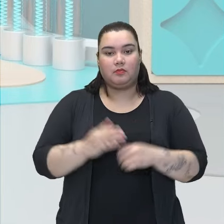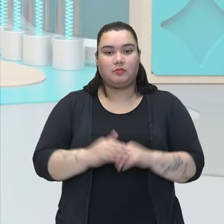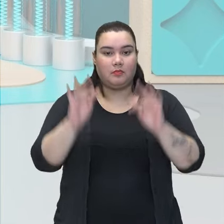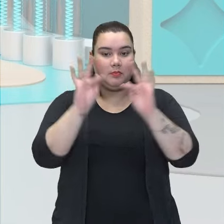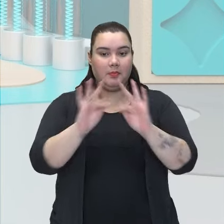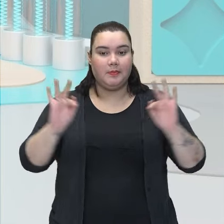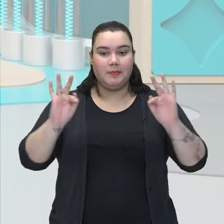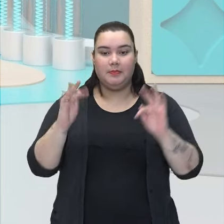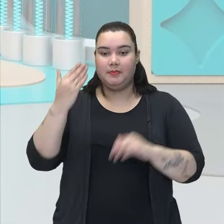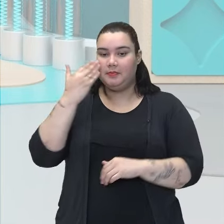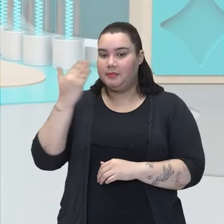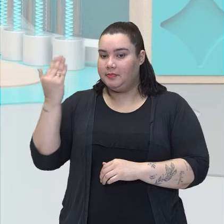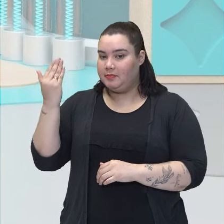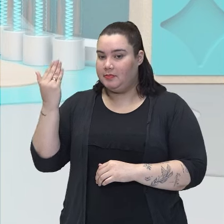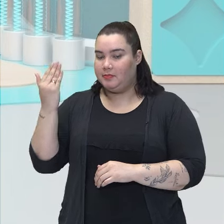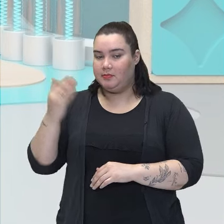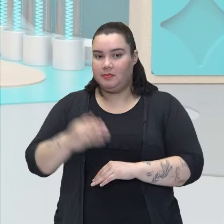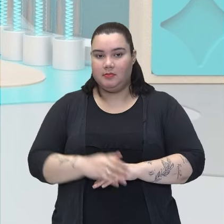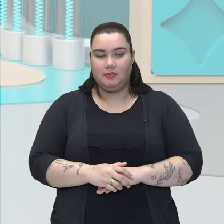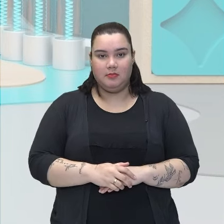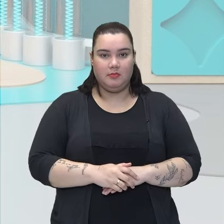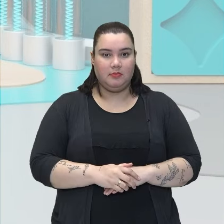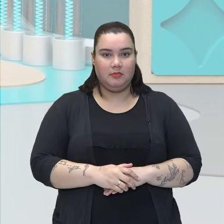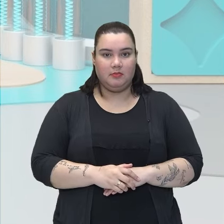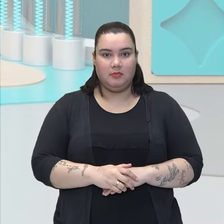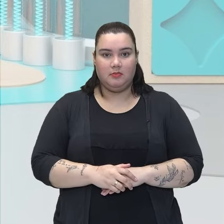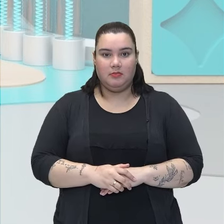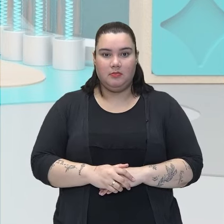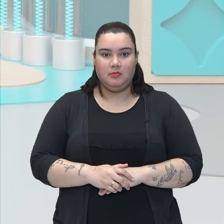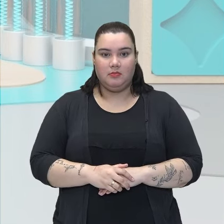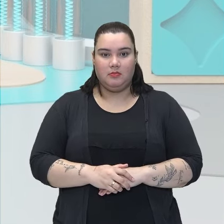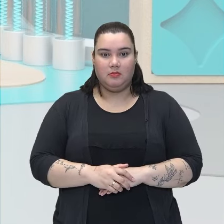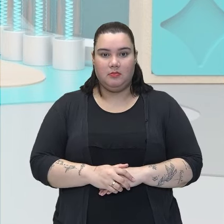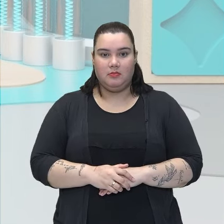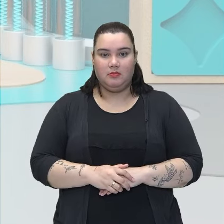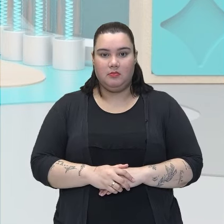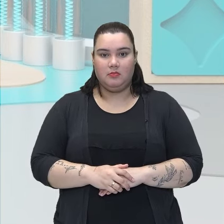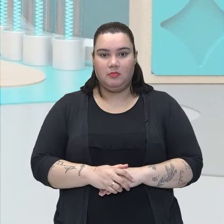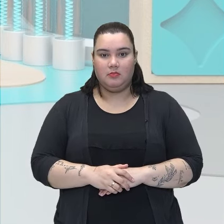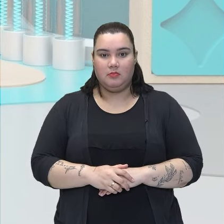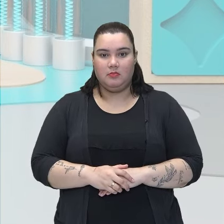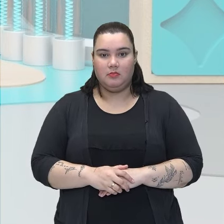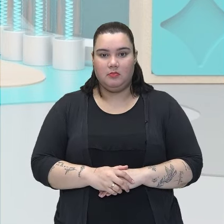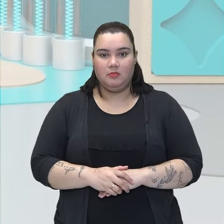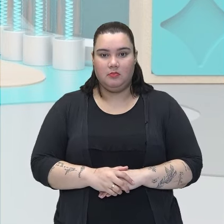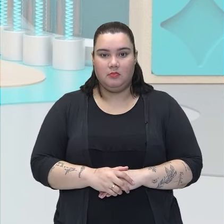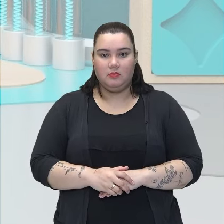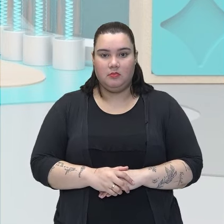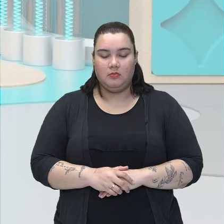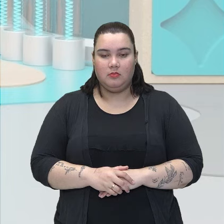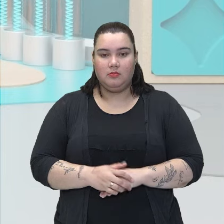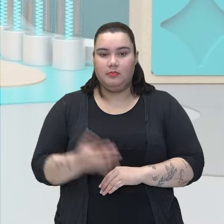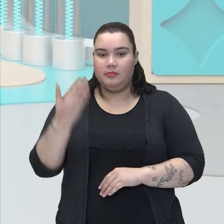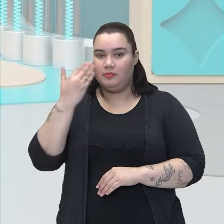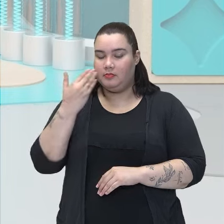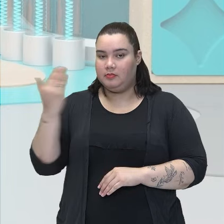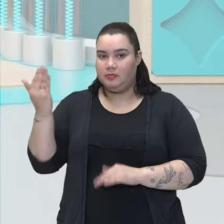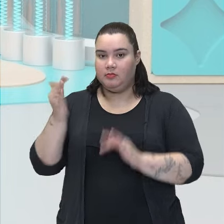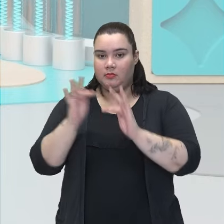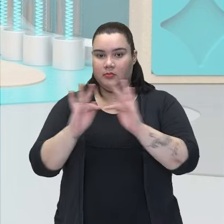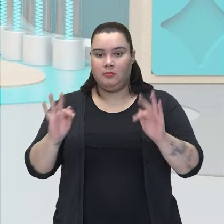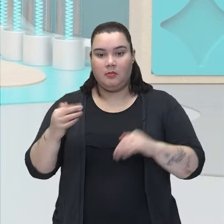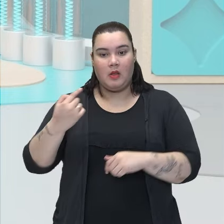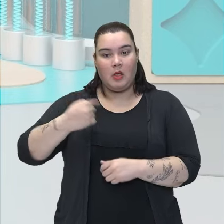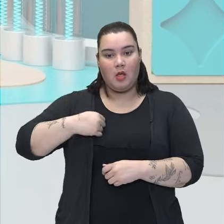diz é a seguinte: I'm going to clean up the house. Então, I'm going to, eu